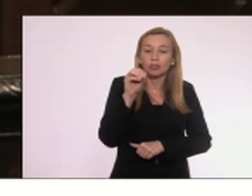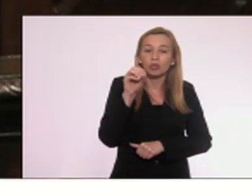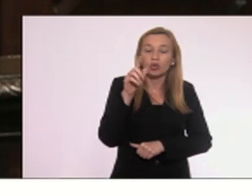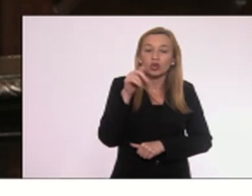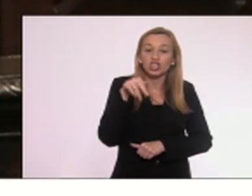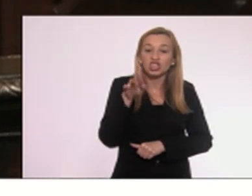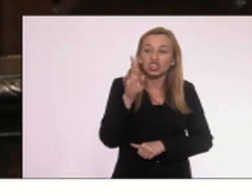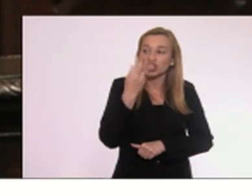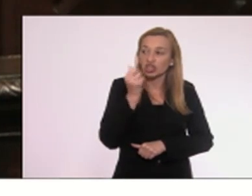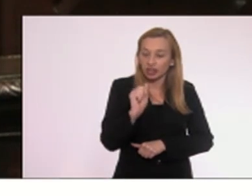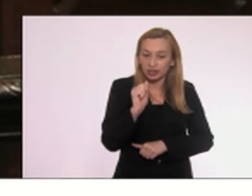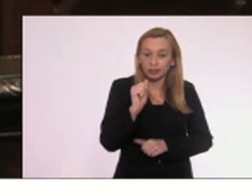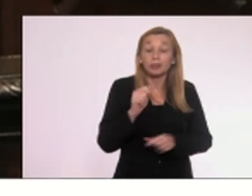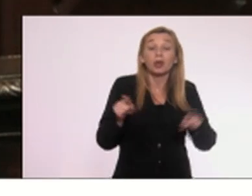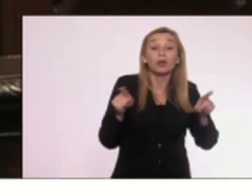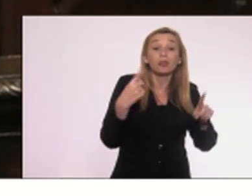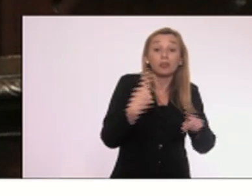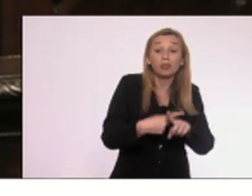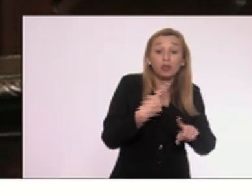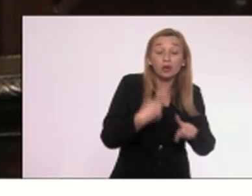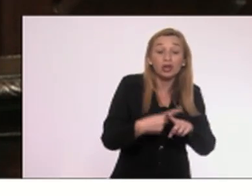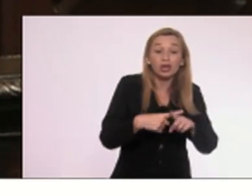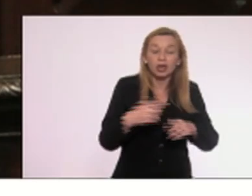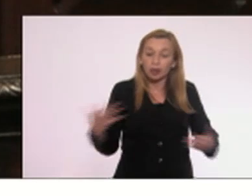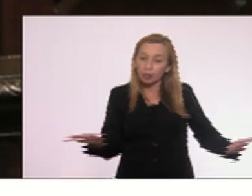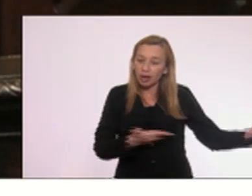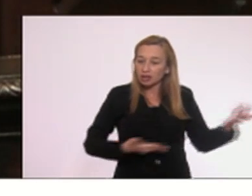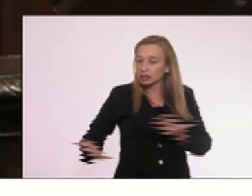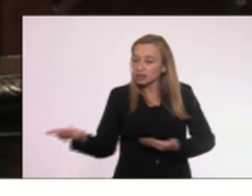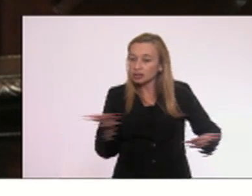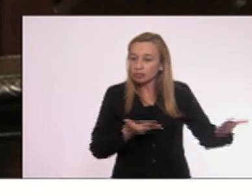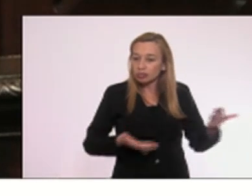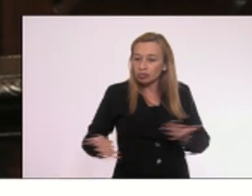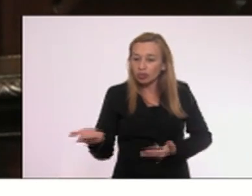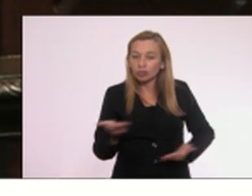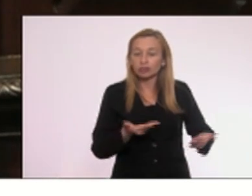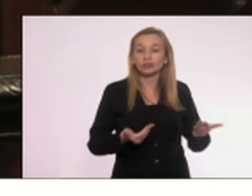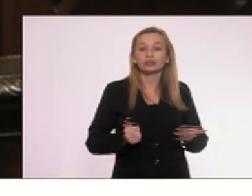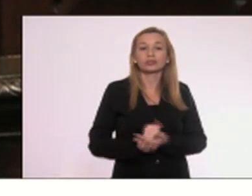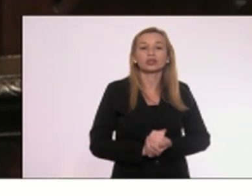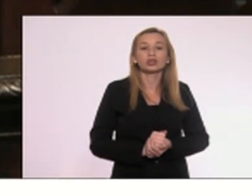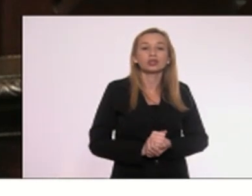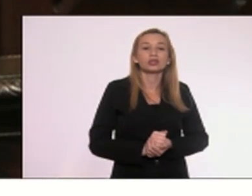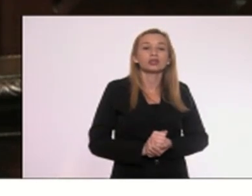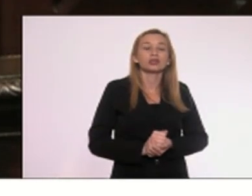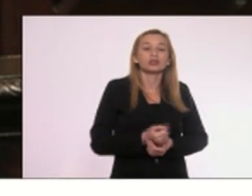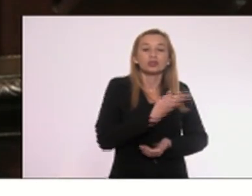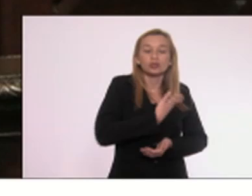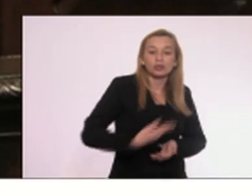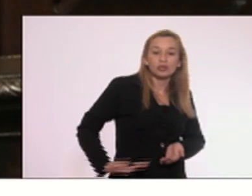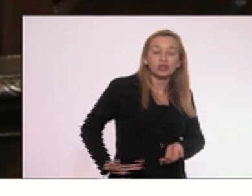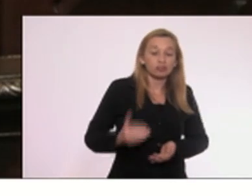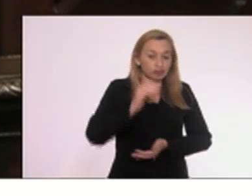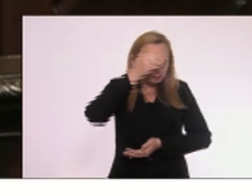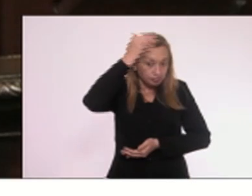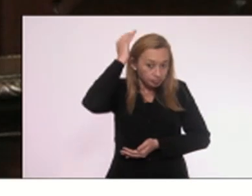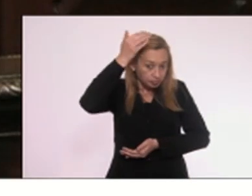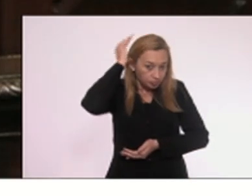porque participou de forma despudorada do governo Temer,